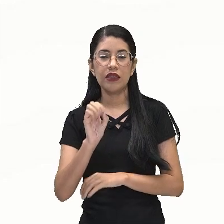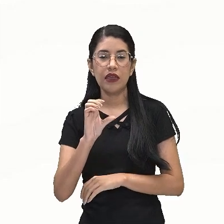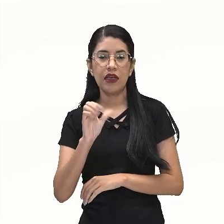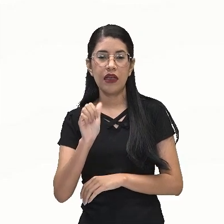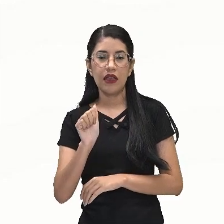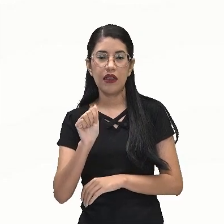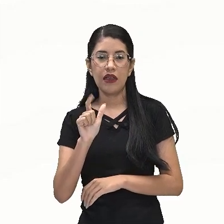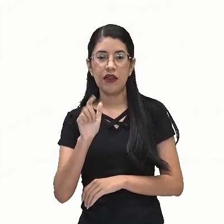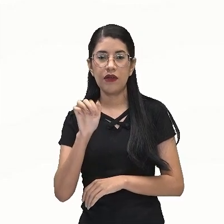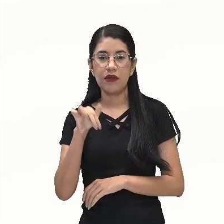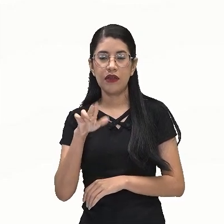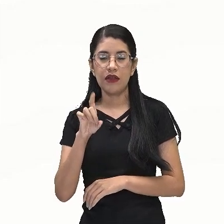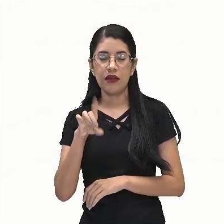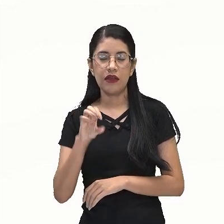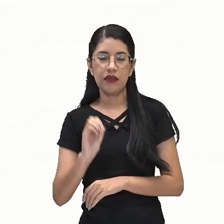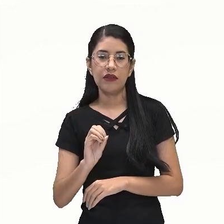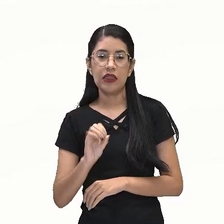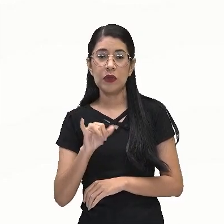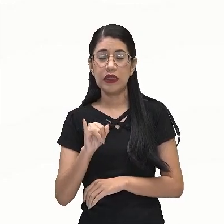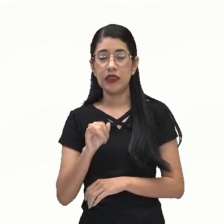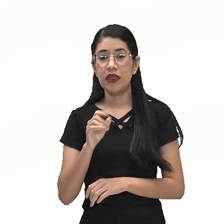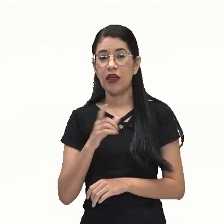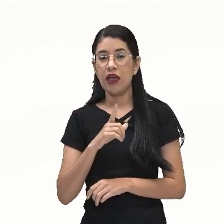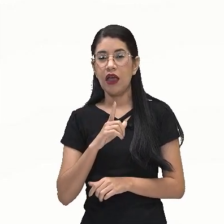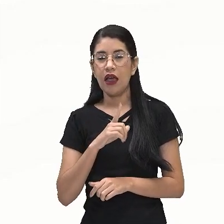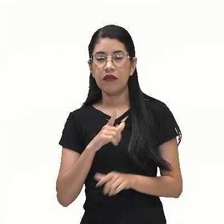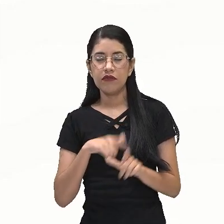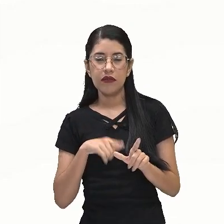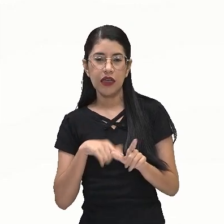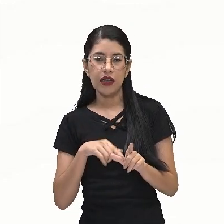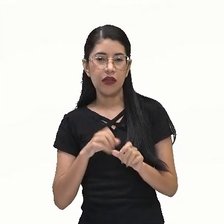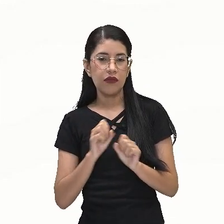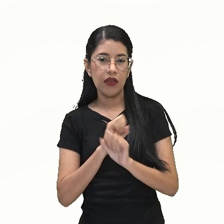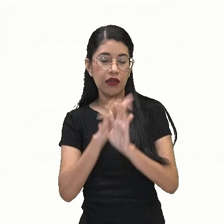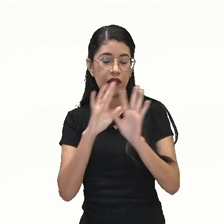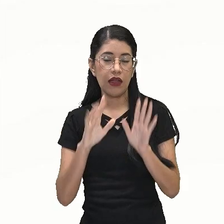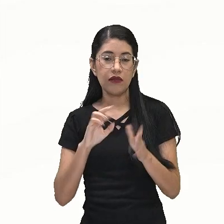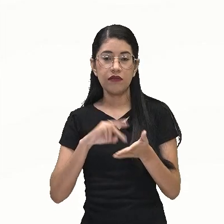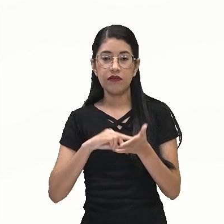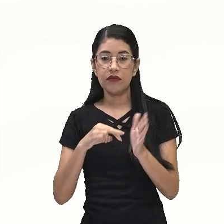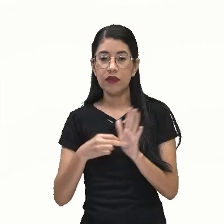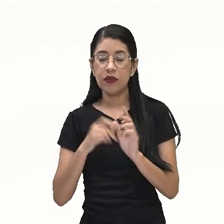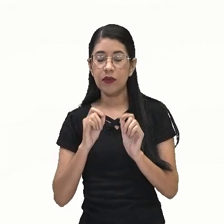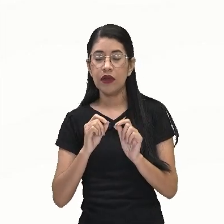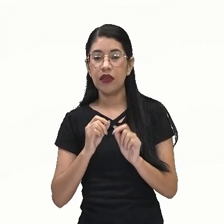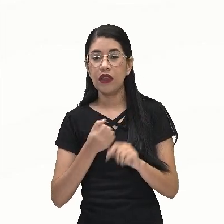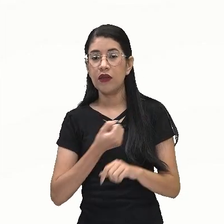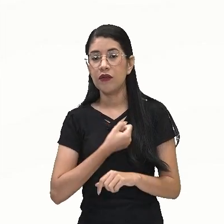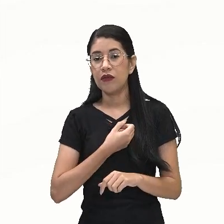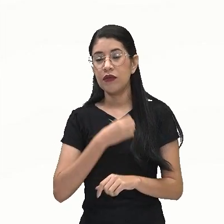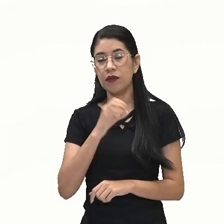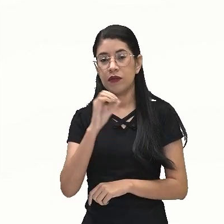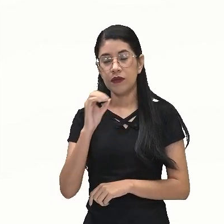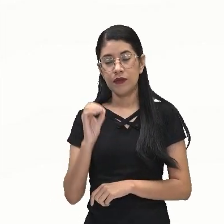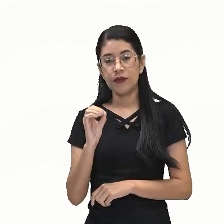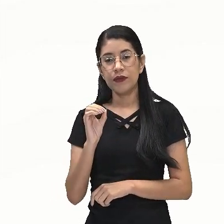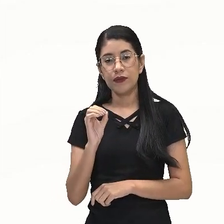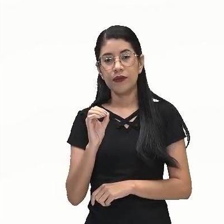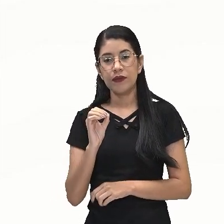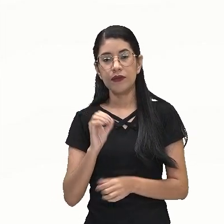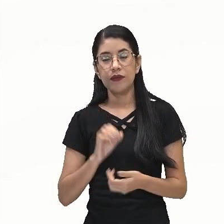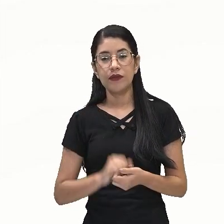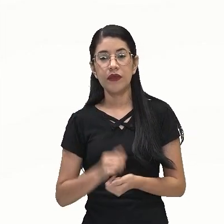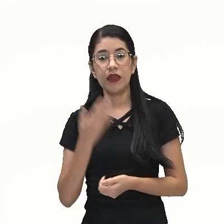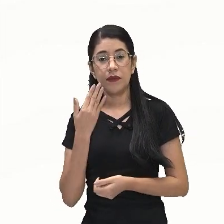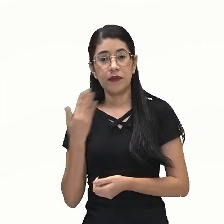uma incógnita não está explícita, quer dizer que seu coeficiente é zero. Tá? É exatamente isso